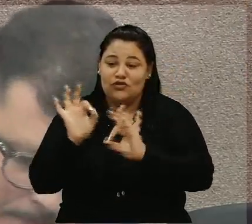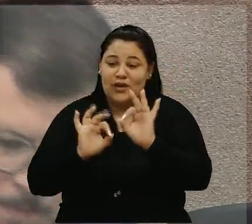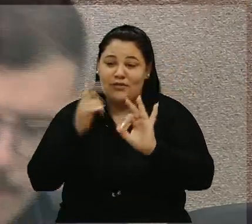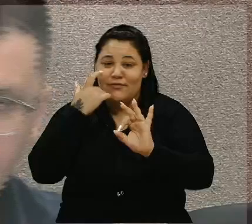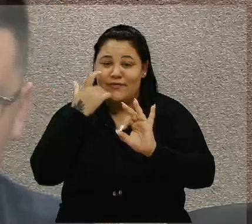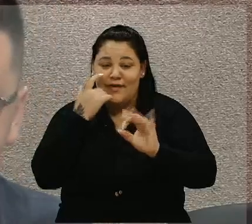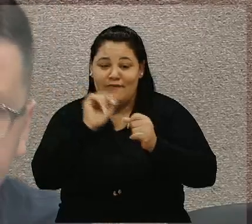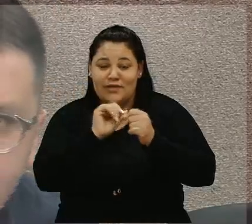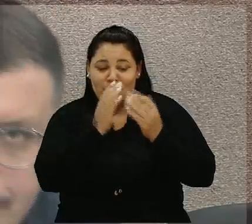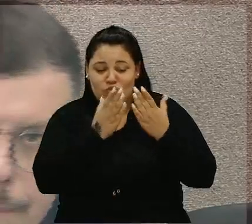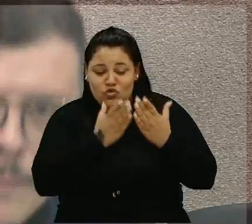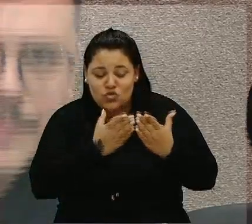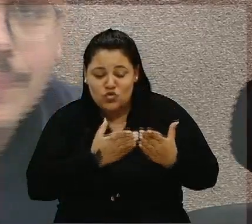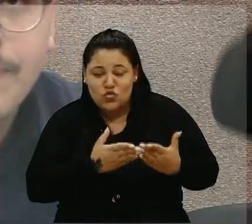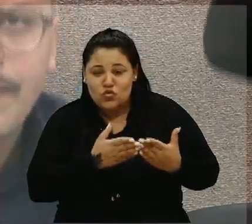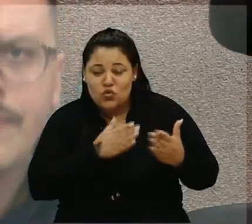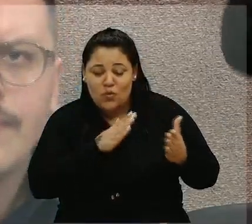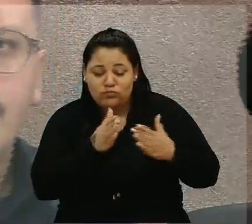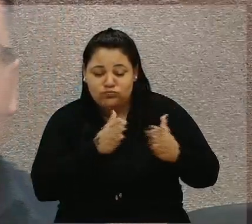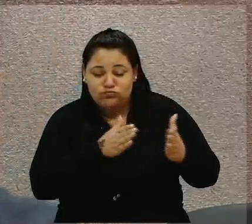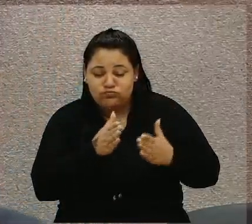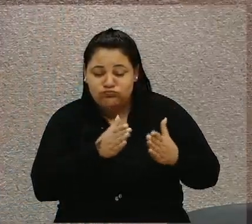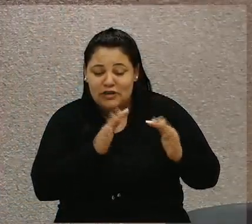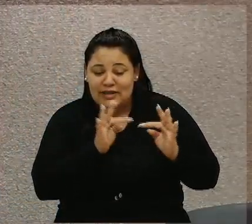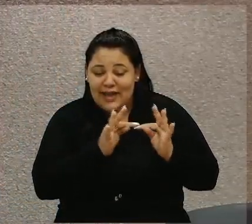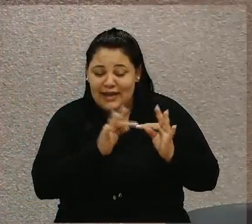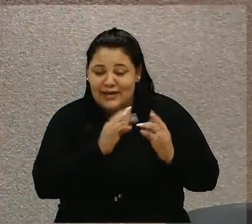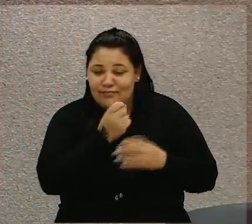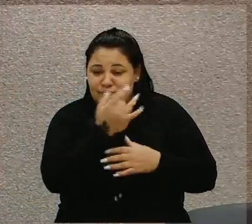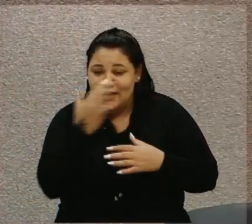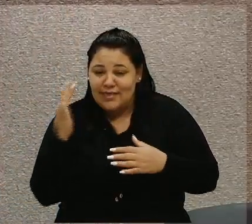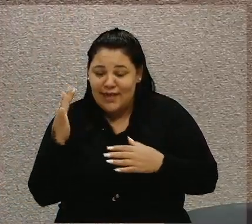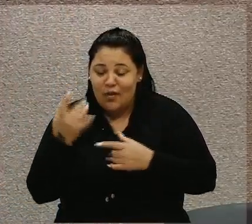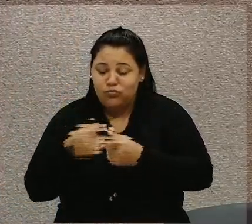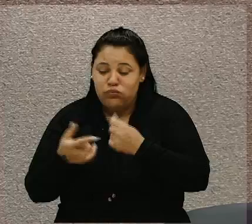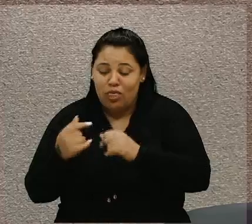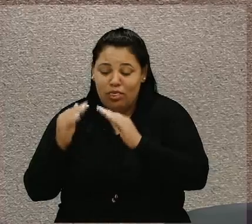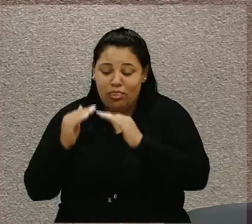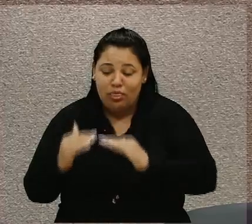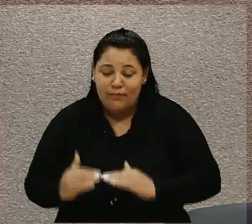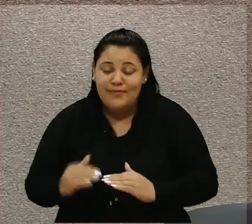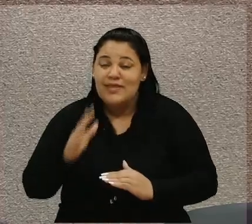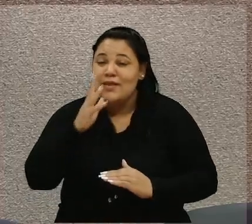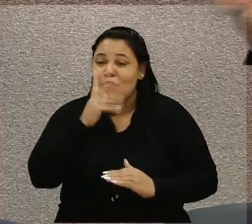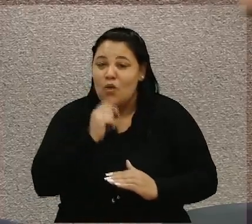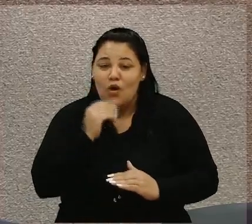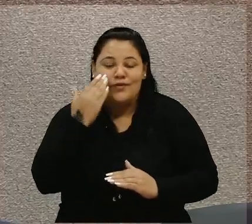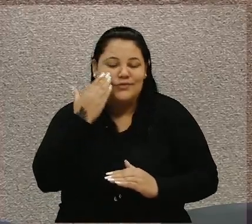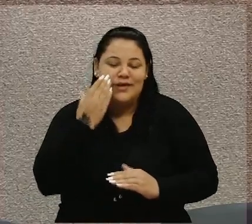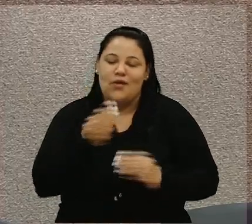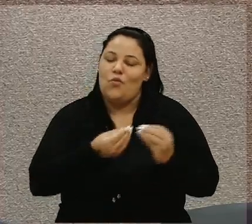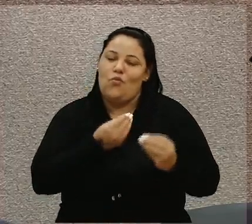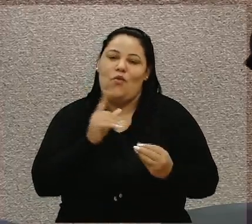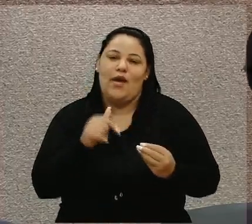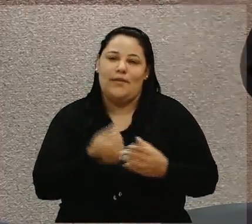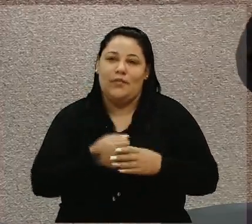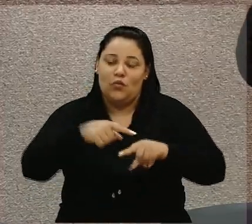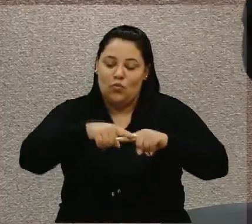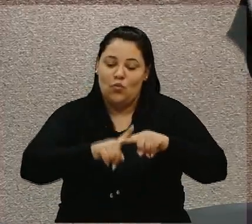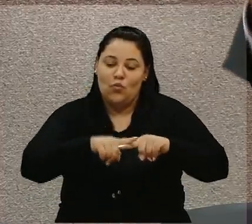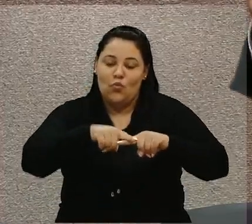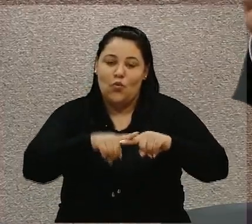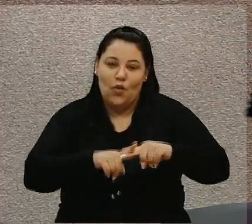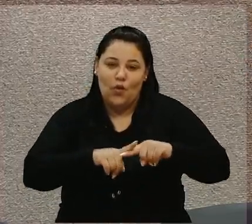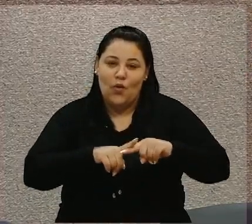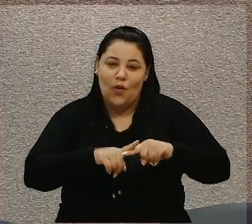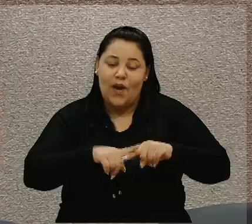viabilidade técnica, econômica, ambiental, demora. Eu sei como é que é essa função. Um parquinho seria